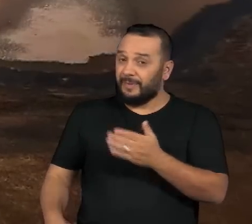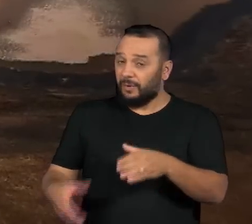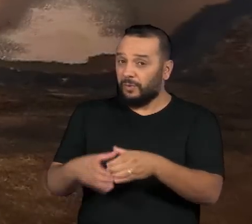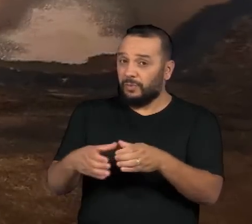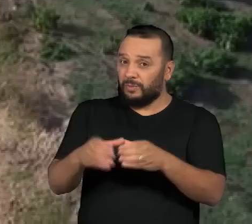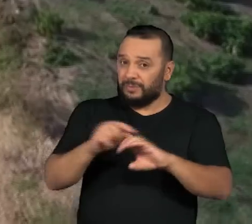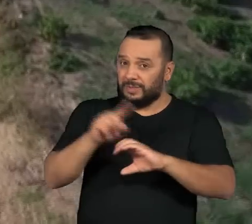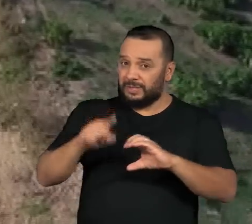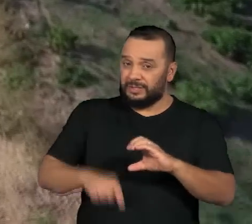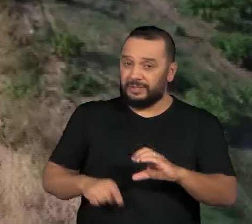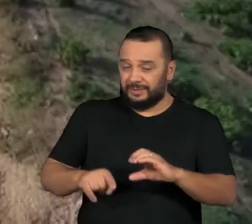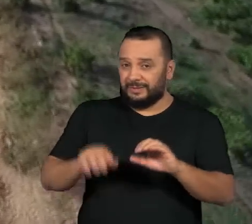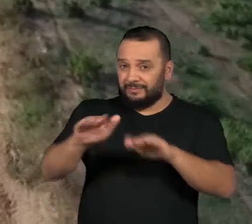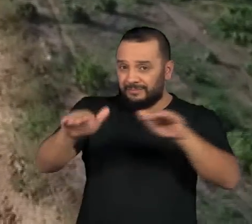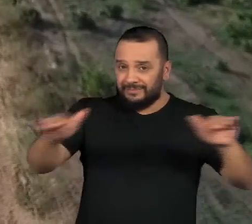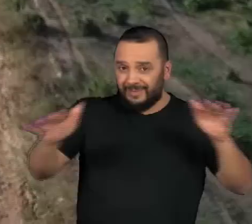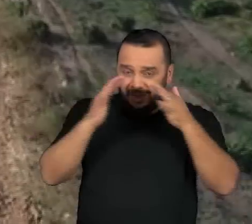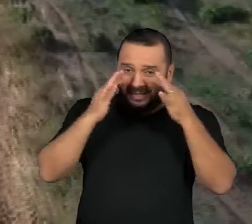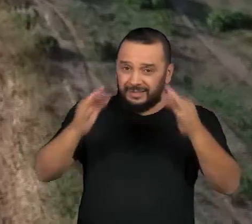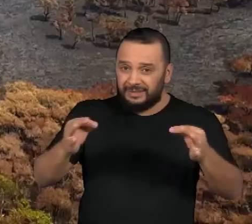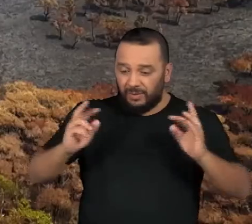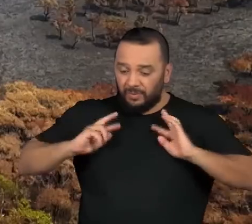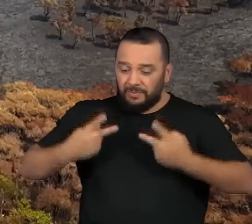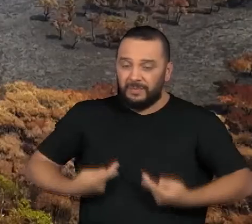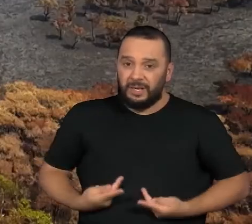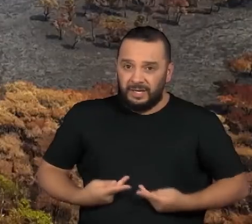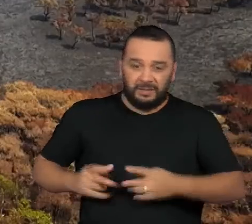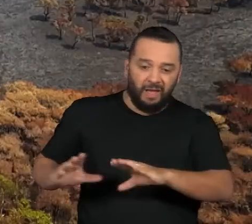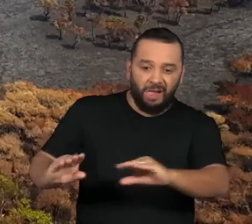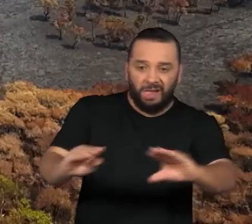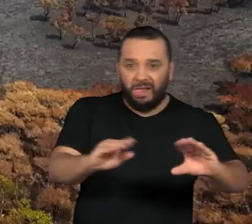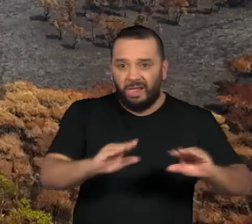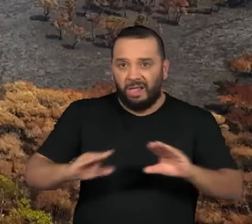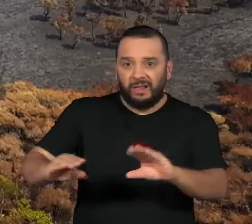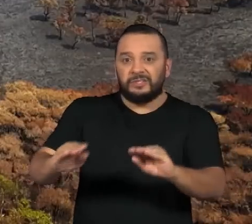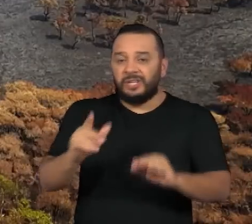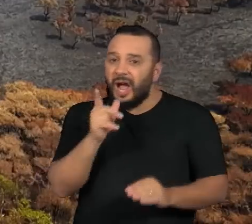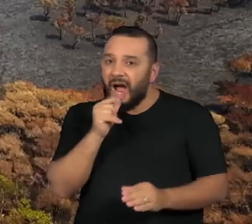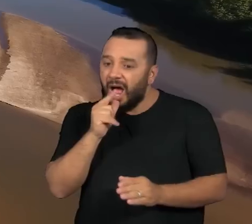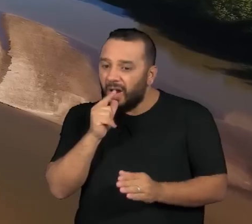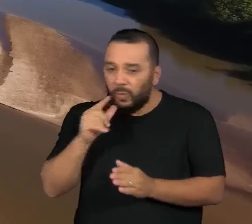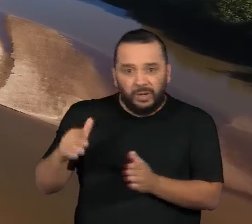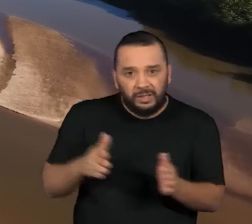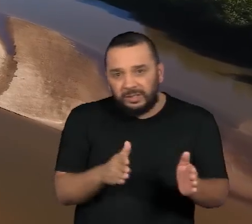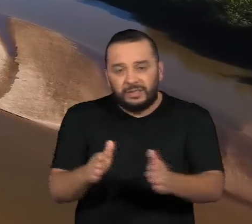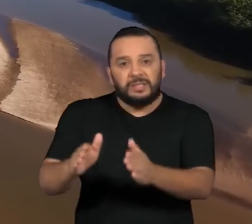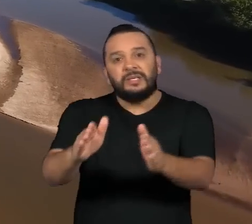Cientistas alertam: as ações humanas estão alterando o ciclo das águas no Pantanal.